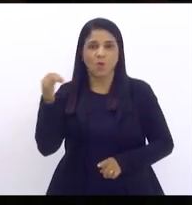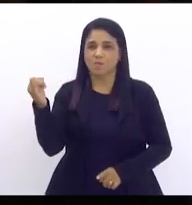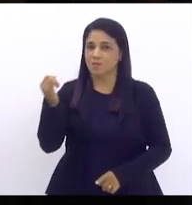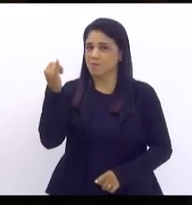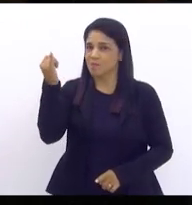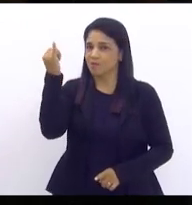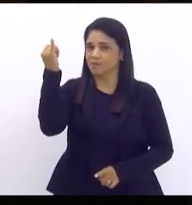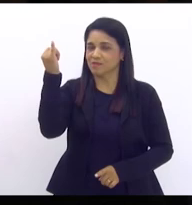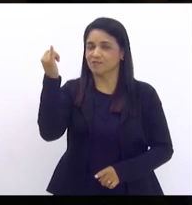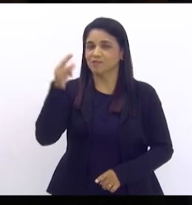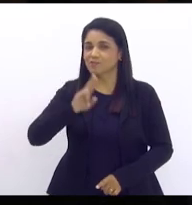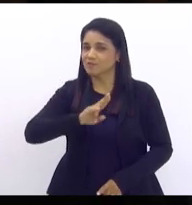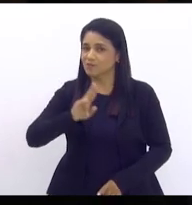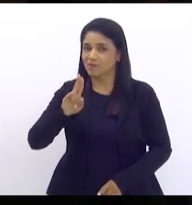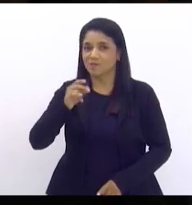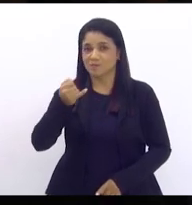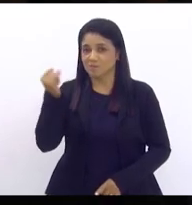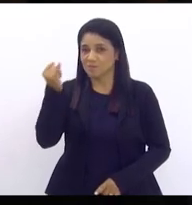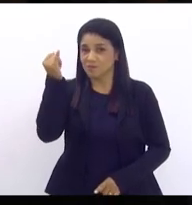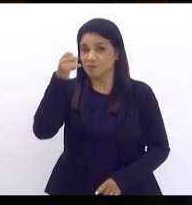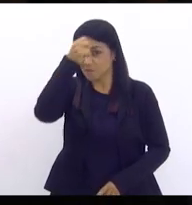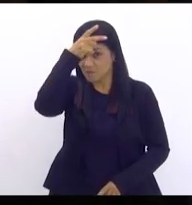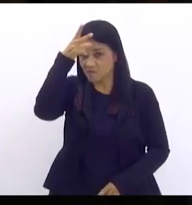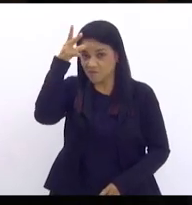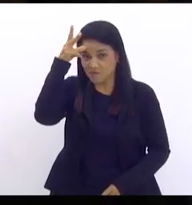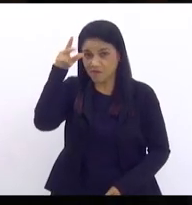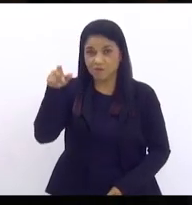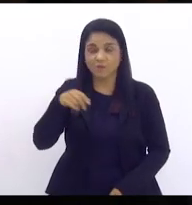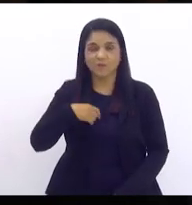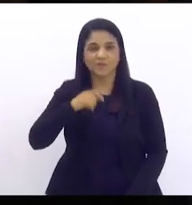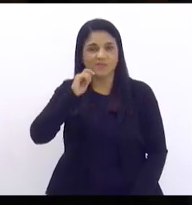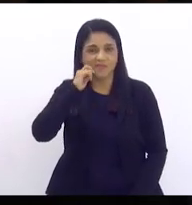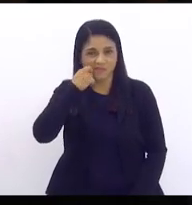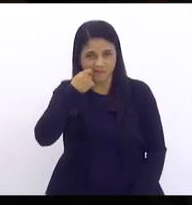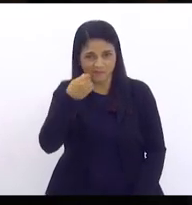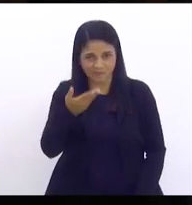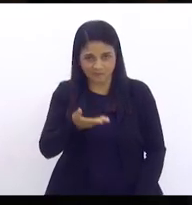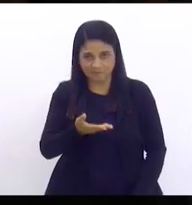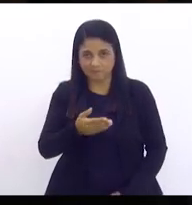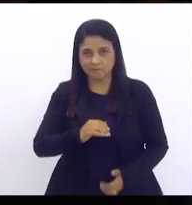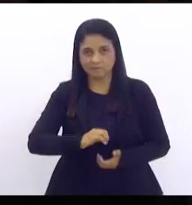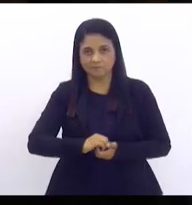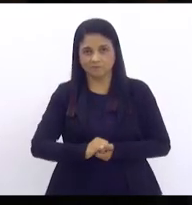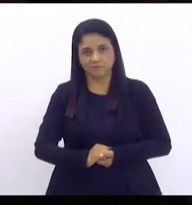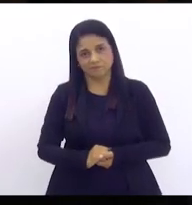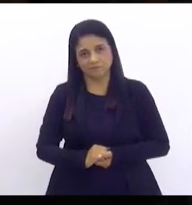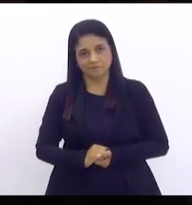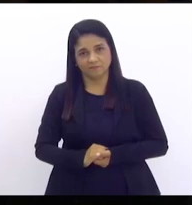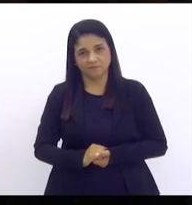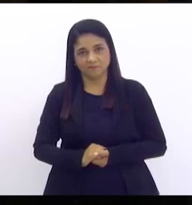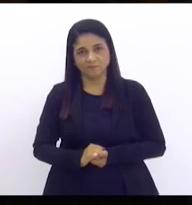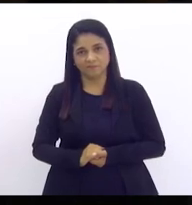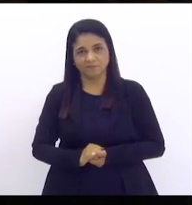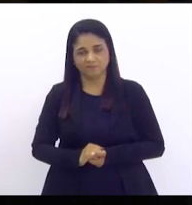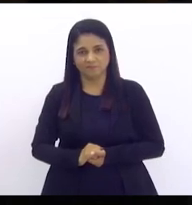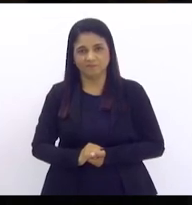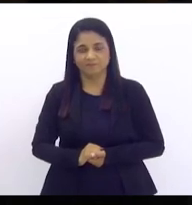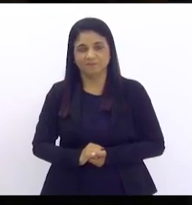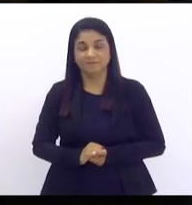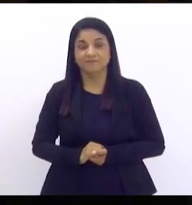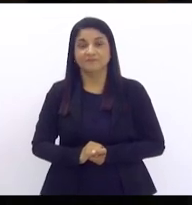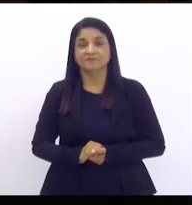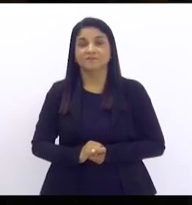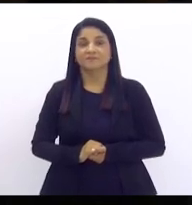estado do Rio de Janeiro, o prefeito Eduardo Paes. mas não deixando de fazer